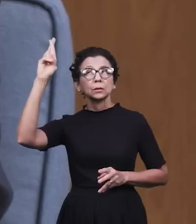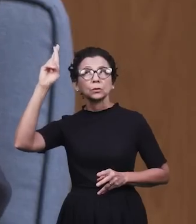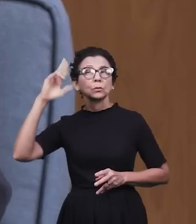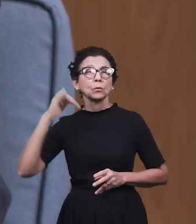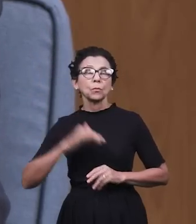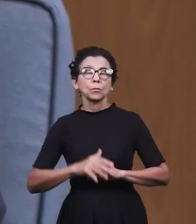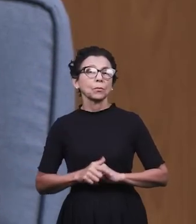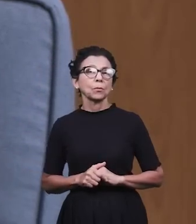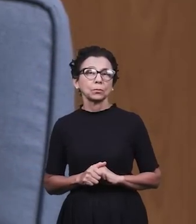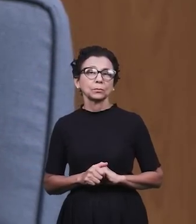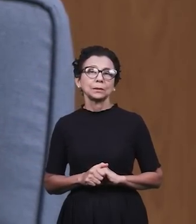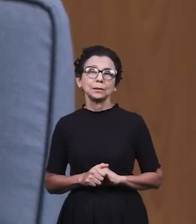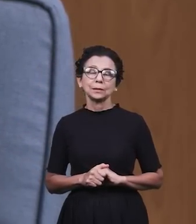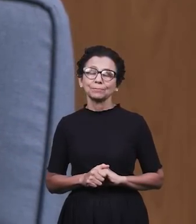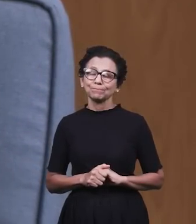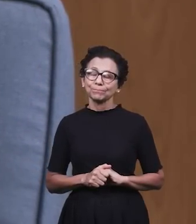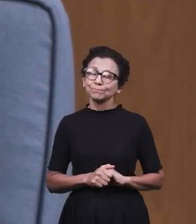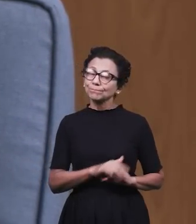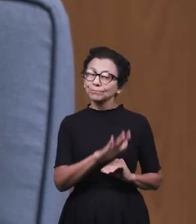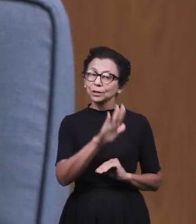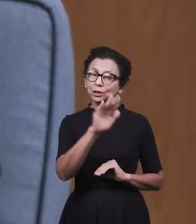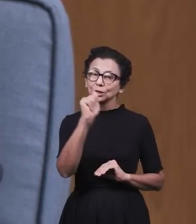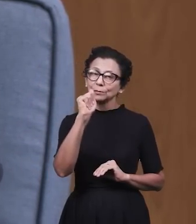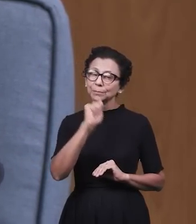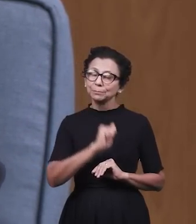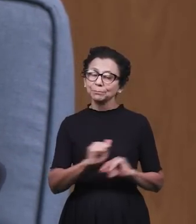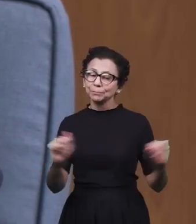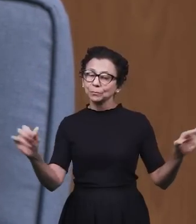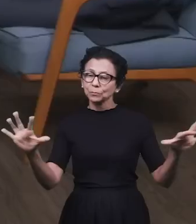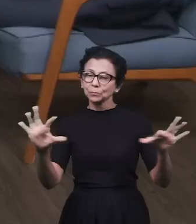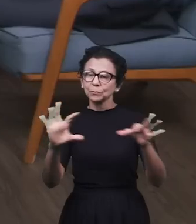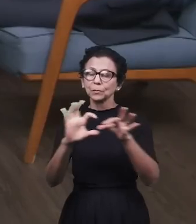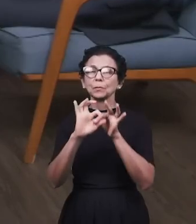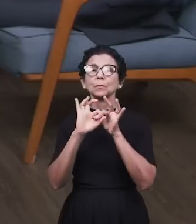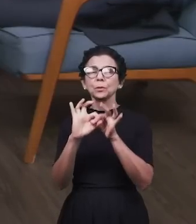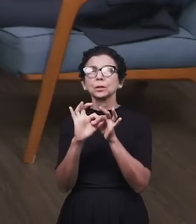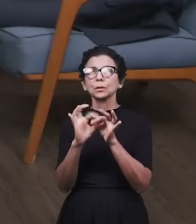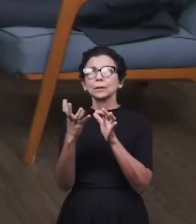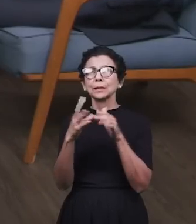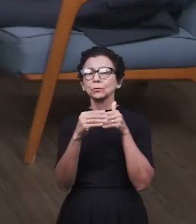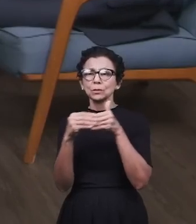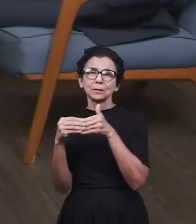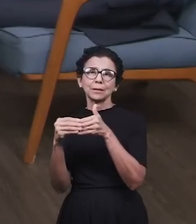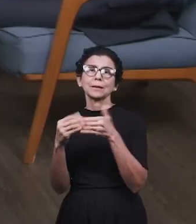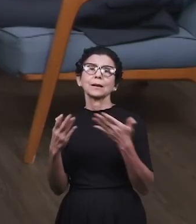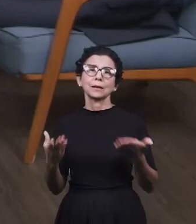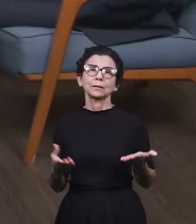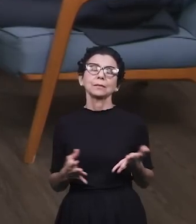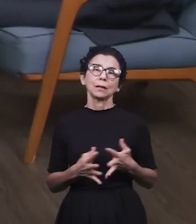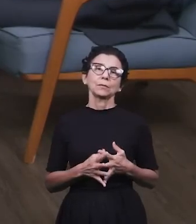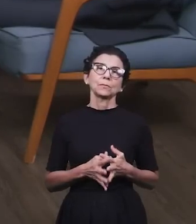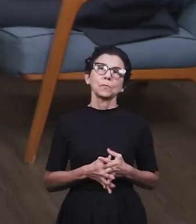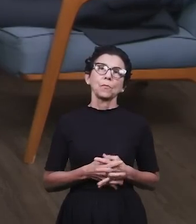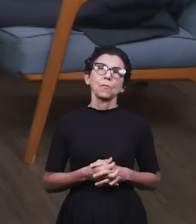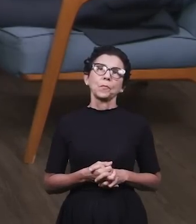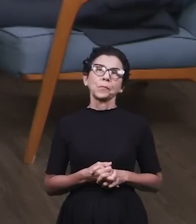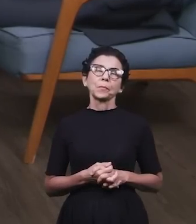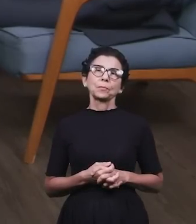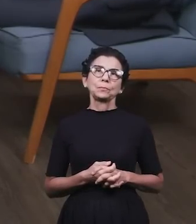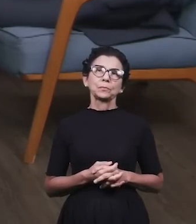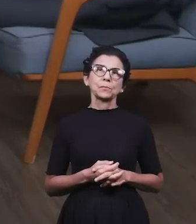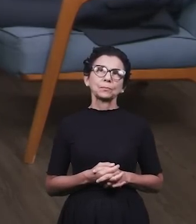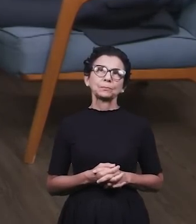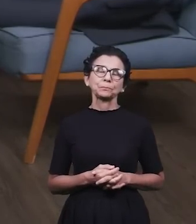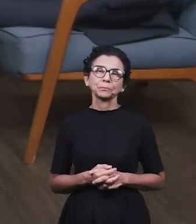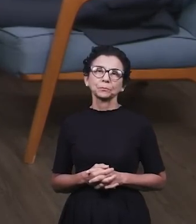nos trazer para a comunhão e quer nos dirigir. Quantas pessoas nós já estamos na caminhada?